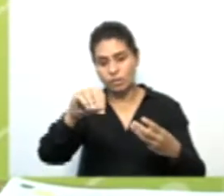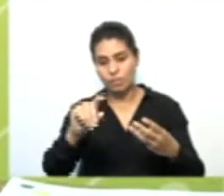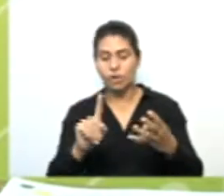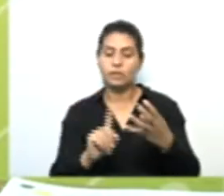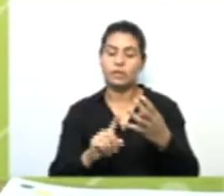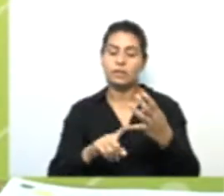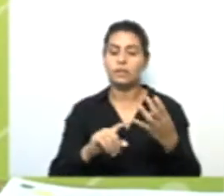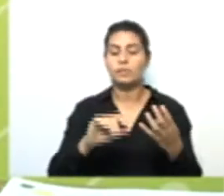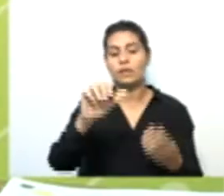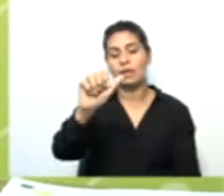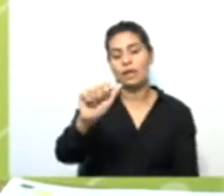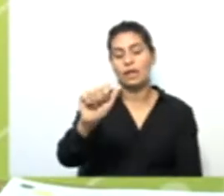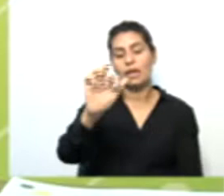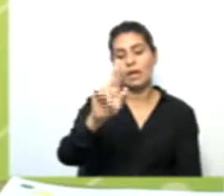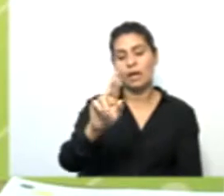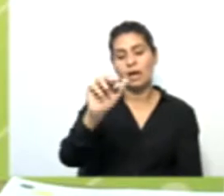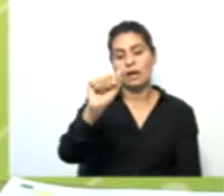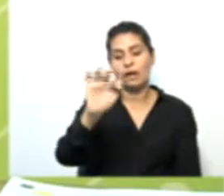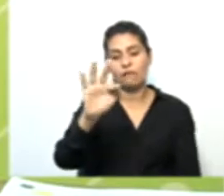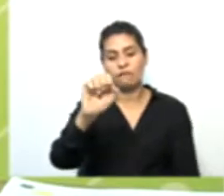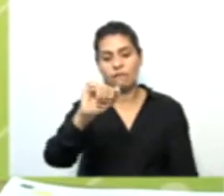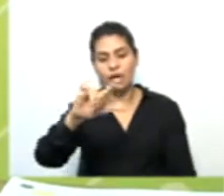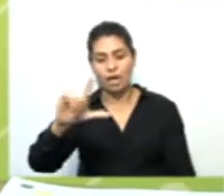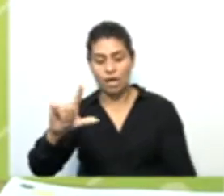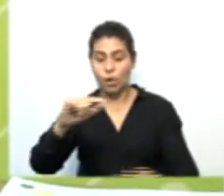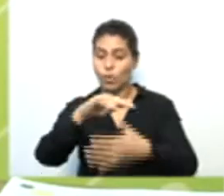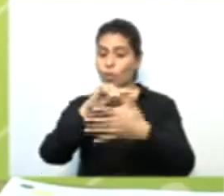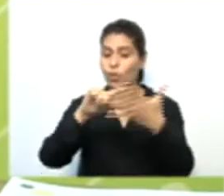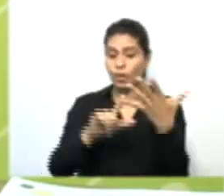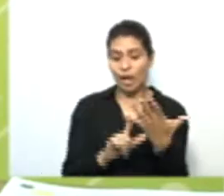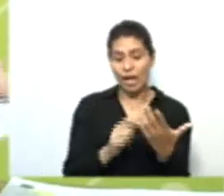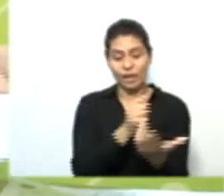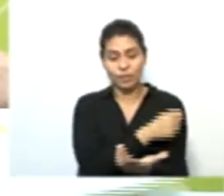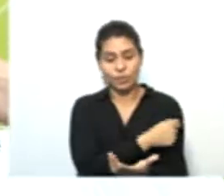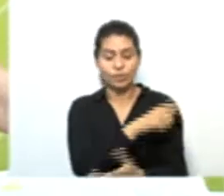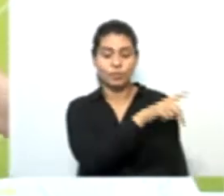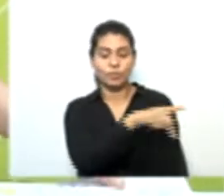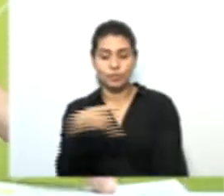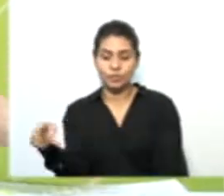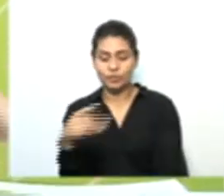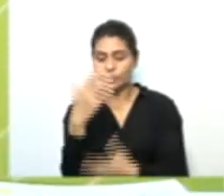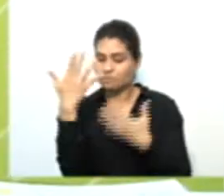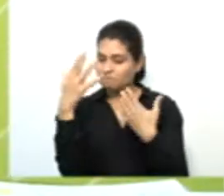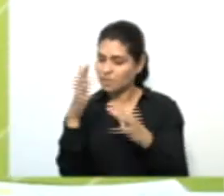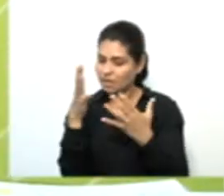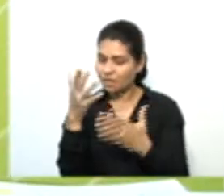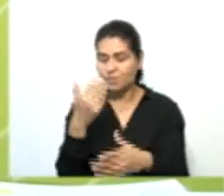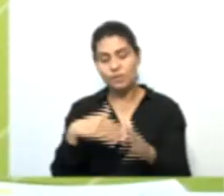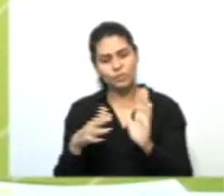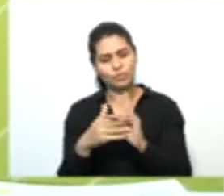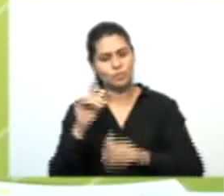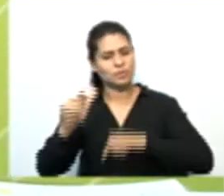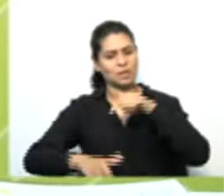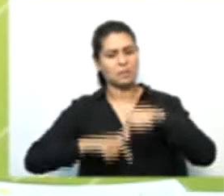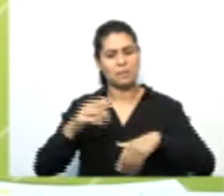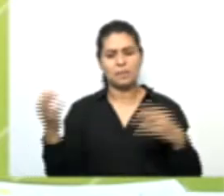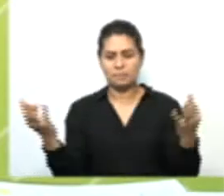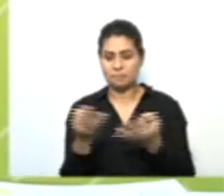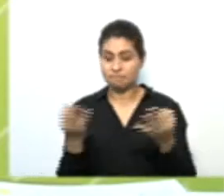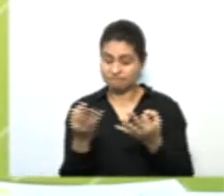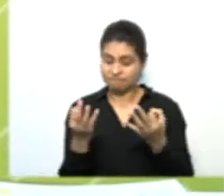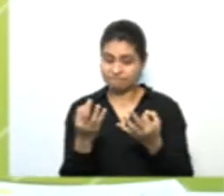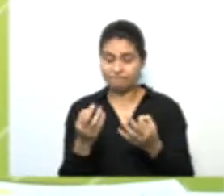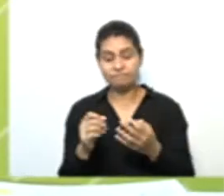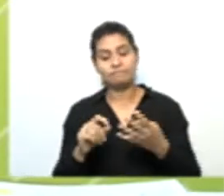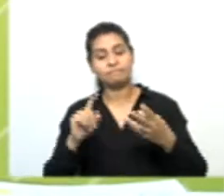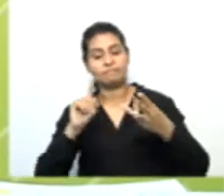e Rafael Alves Vidal. Parabéns, alunos, parabéns, professora, pelo excelente trabalho que vocês encaminharam.